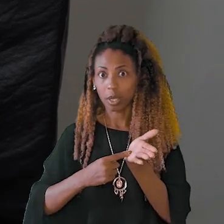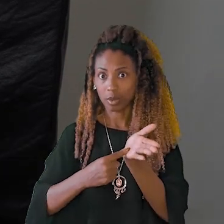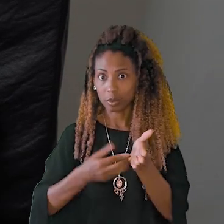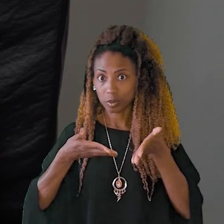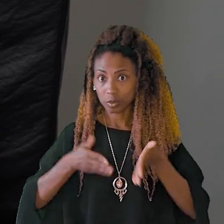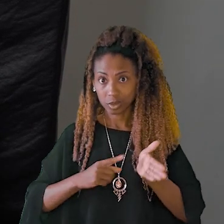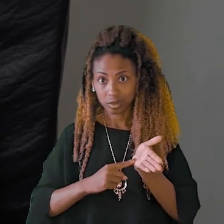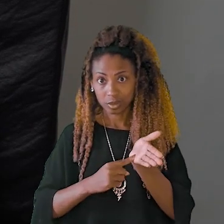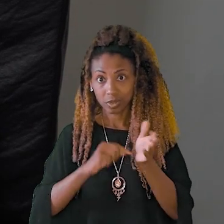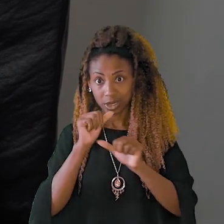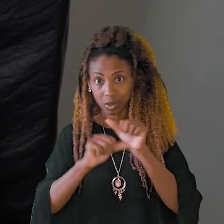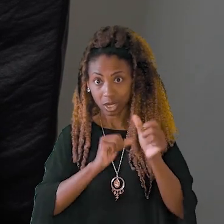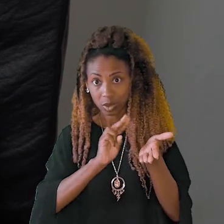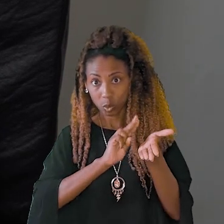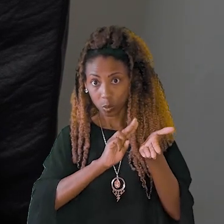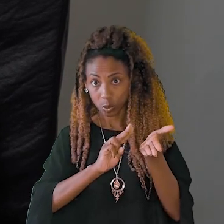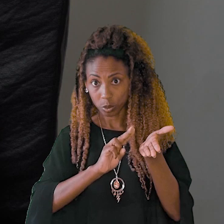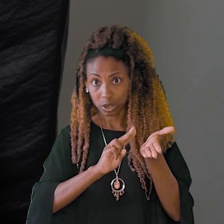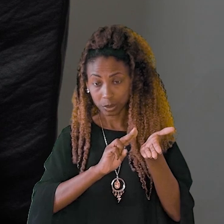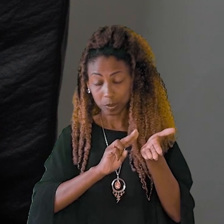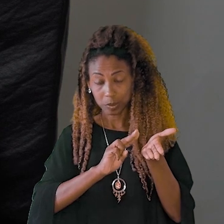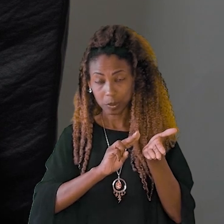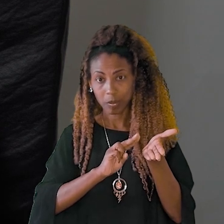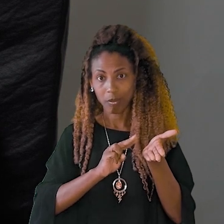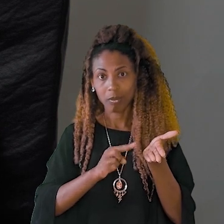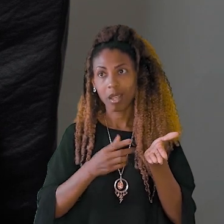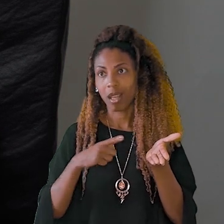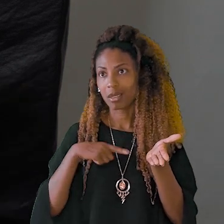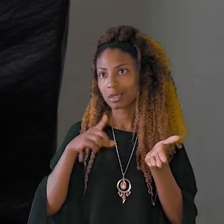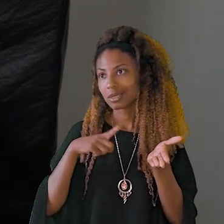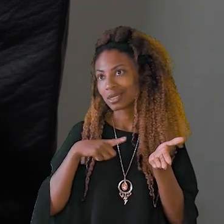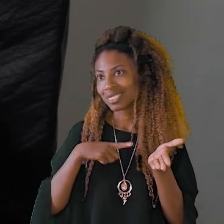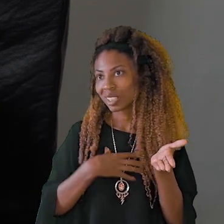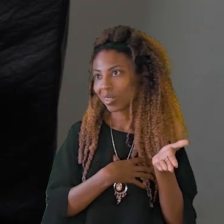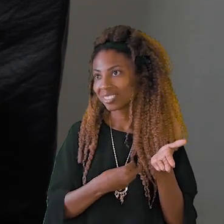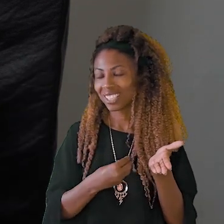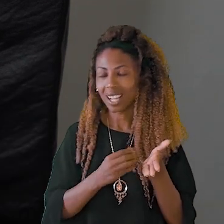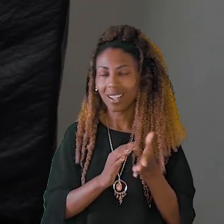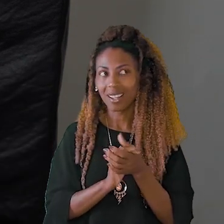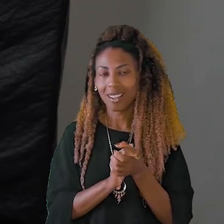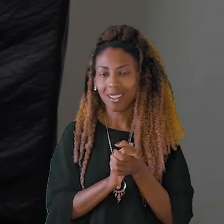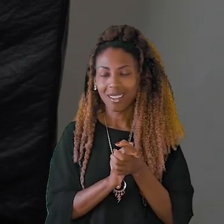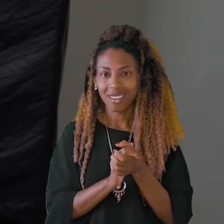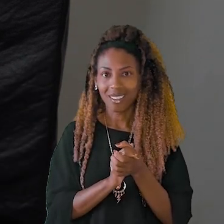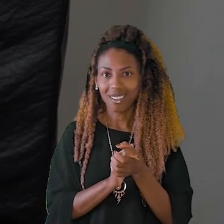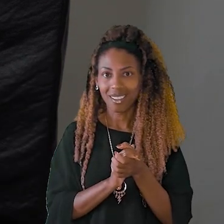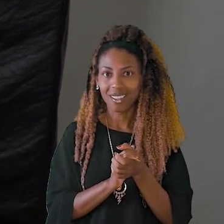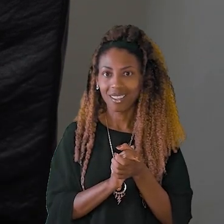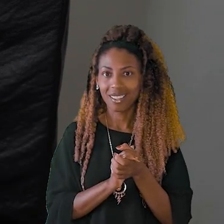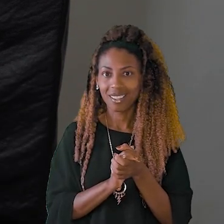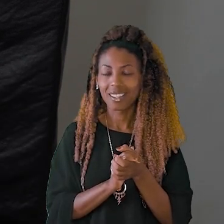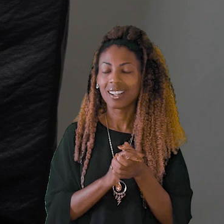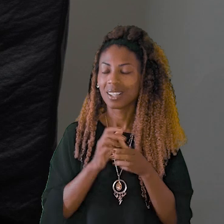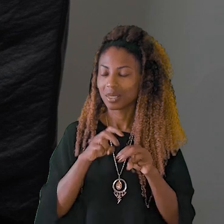Sim. Então, assim, não cheguei pra minha mãe falar sobre mãe, se você tem uma filha. Não foi isso. Então, assim, é por isso que